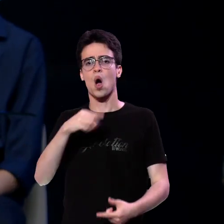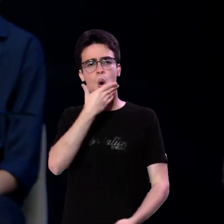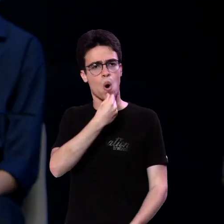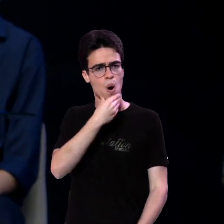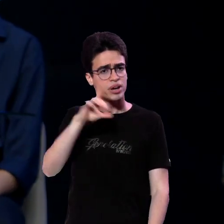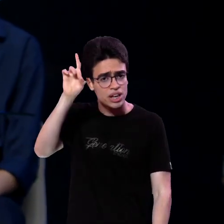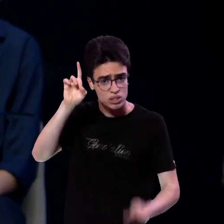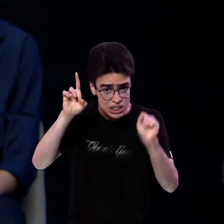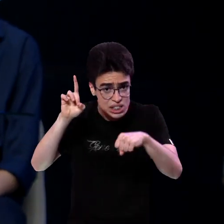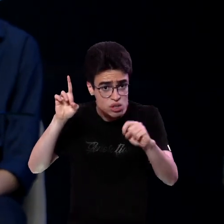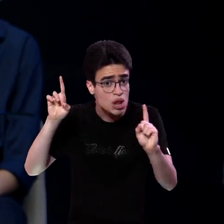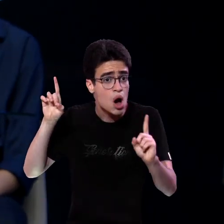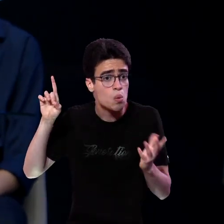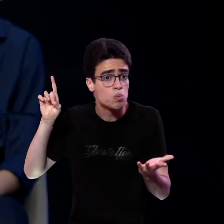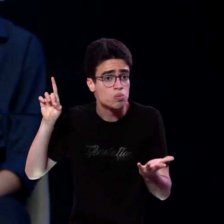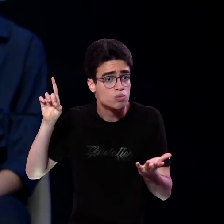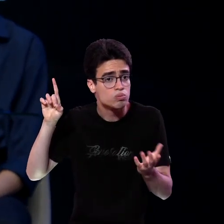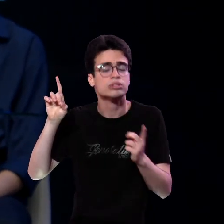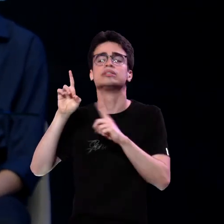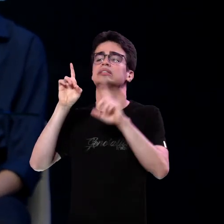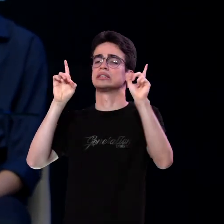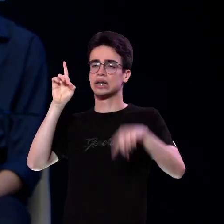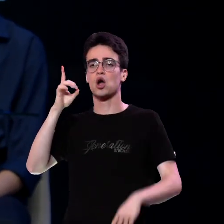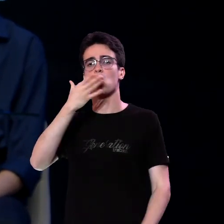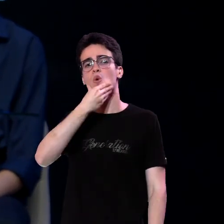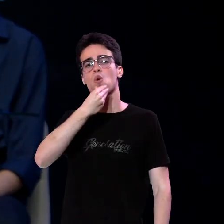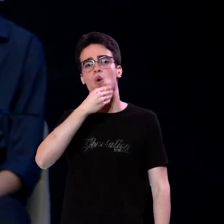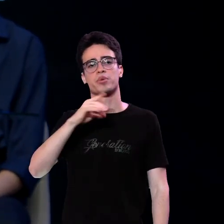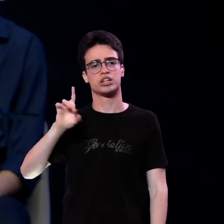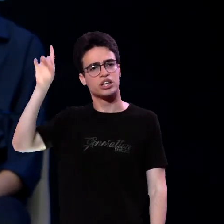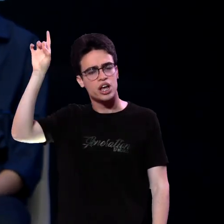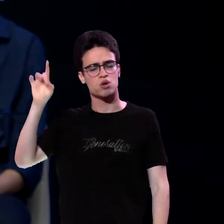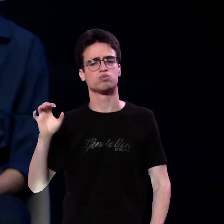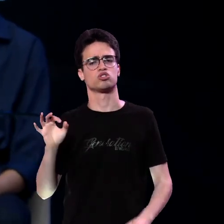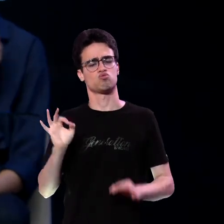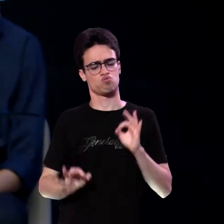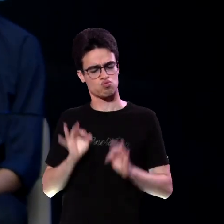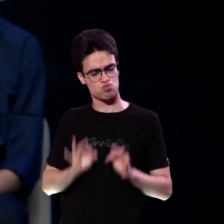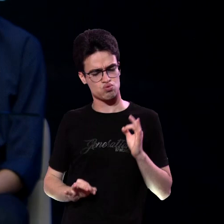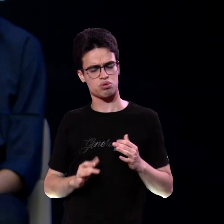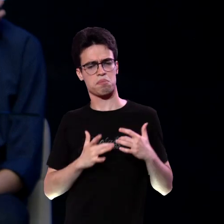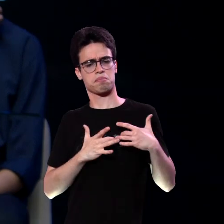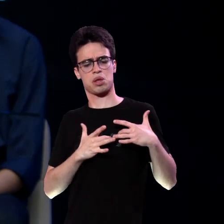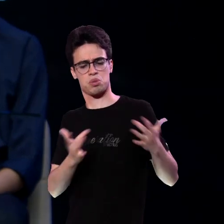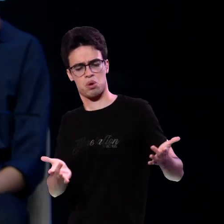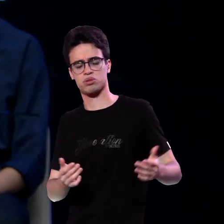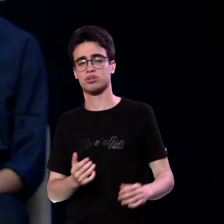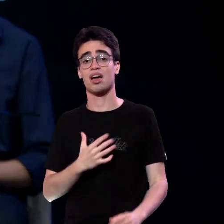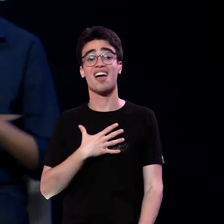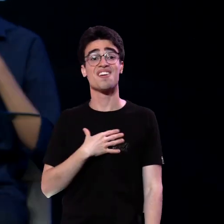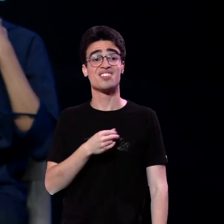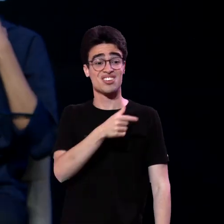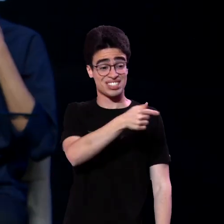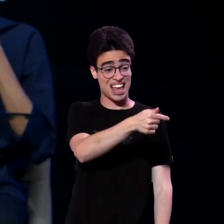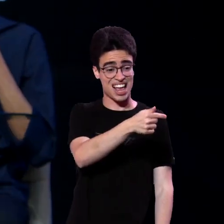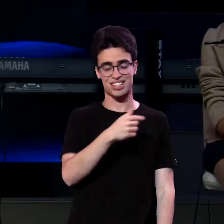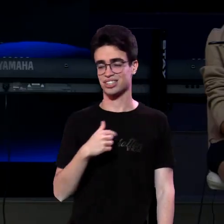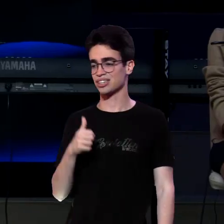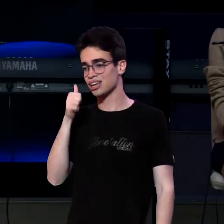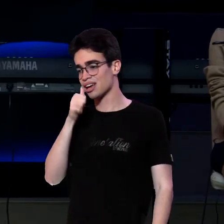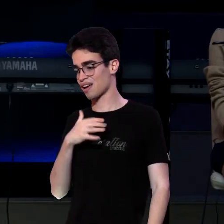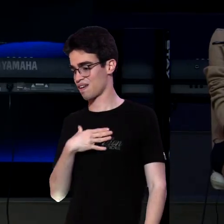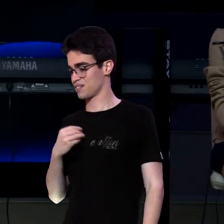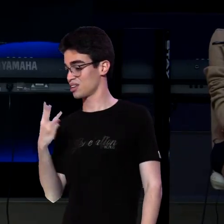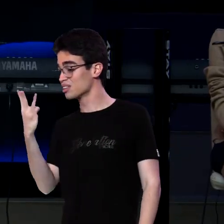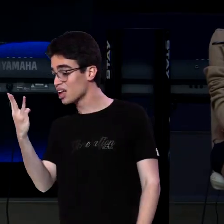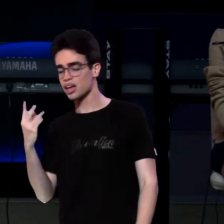não? Sim. Homem de Deus, justo, piedoso, 7 filhos e 3 filhas. Isso é